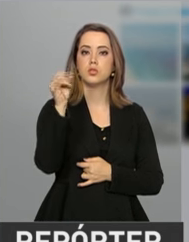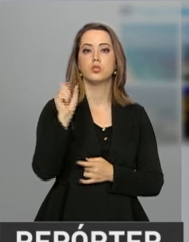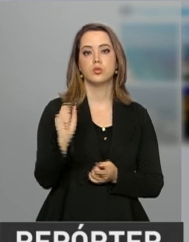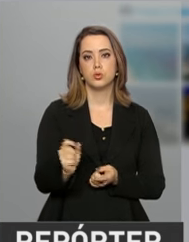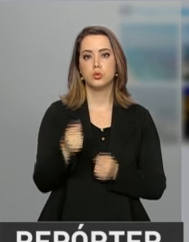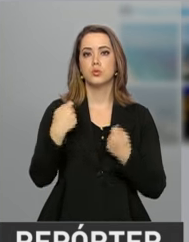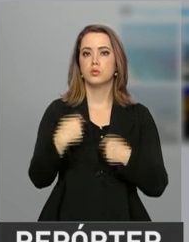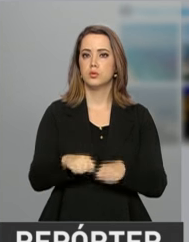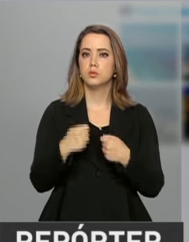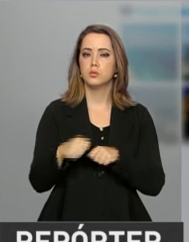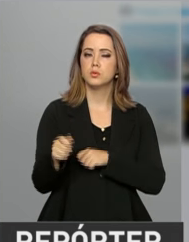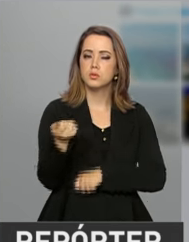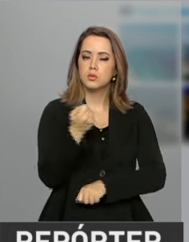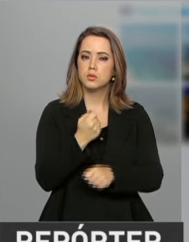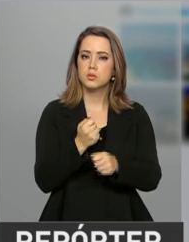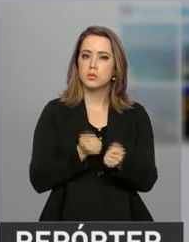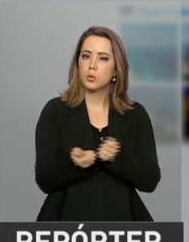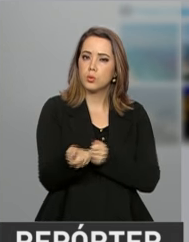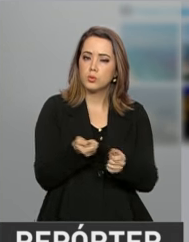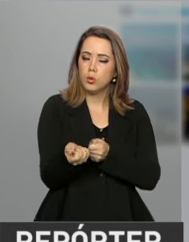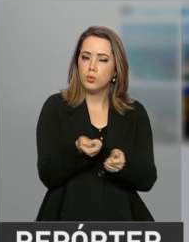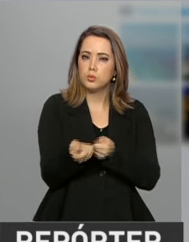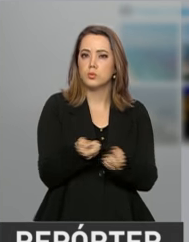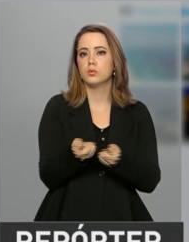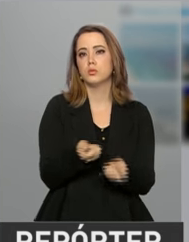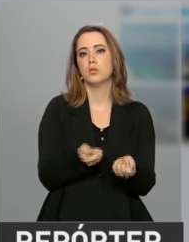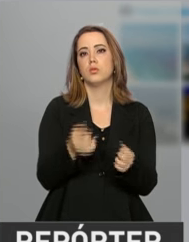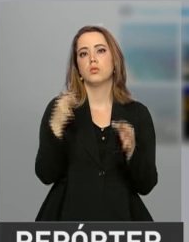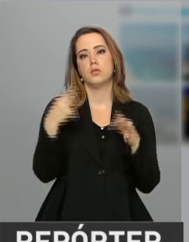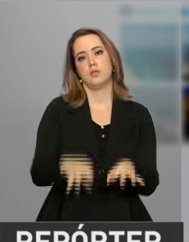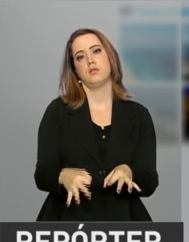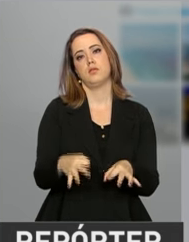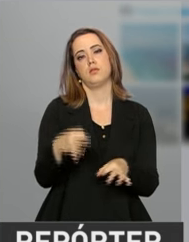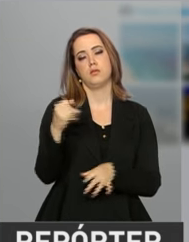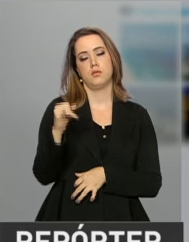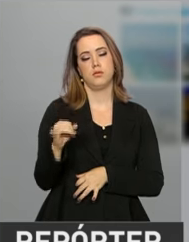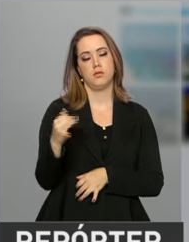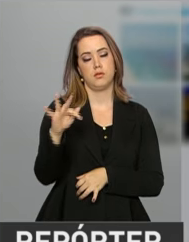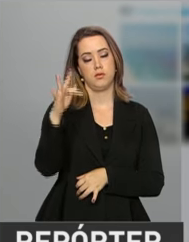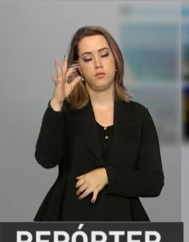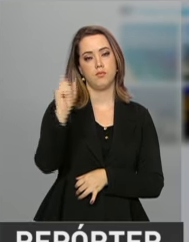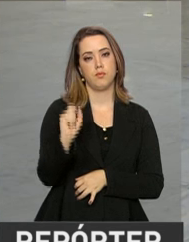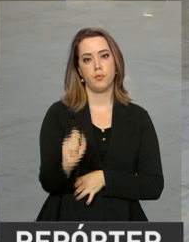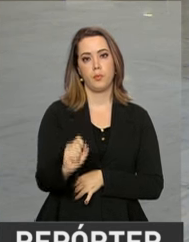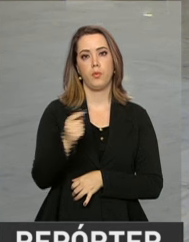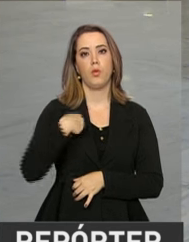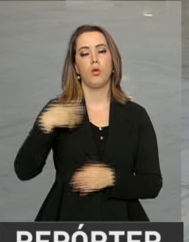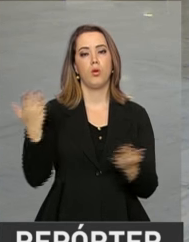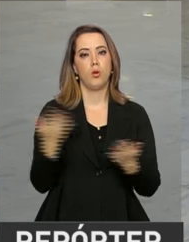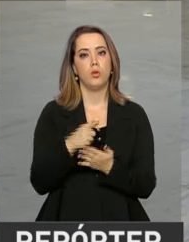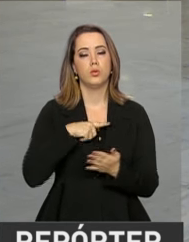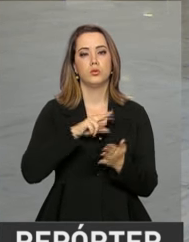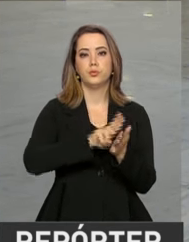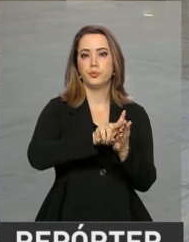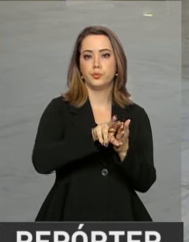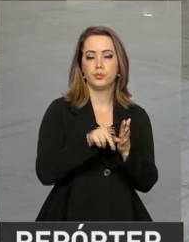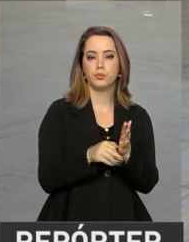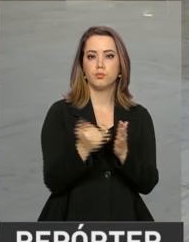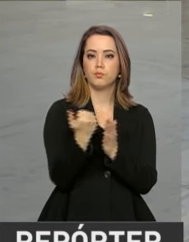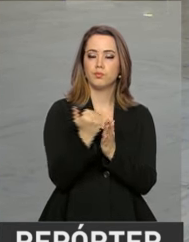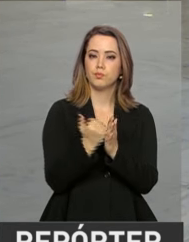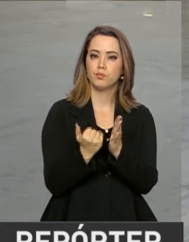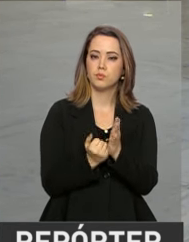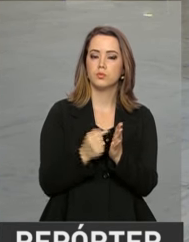manter a inflação sob controle. E Renata, durante o dia de hoje, o presidente em exercício, Michel Temer, tem uma série de compromissos aqui no Palácio do